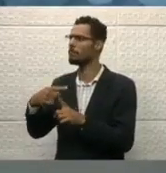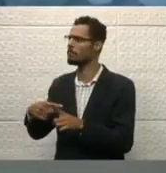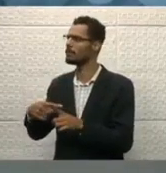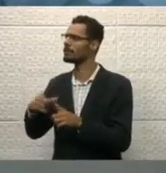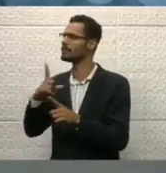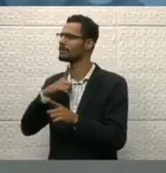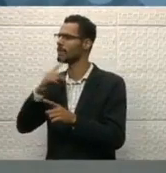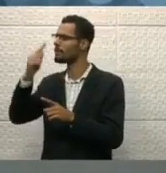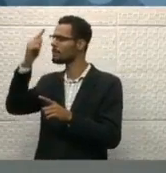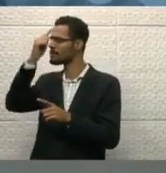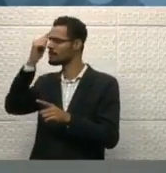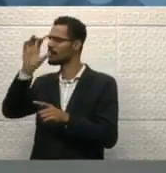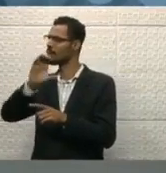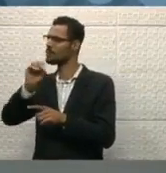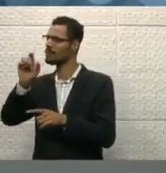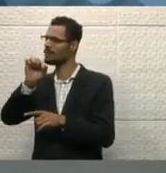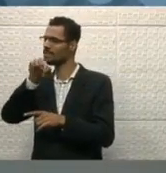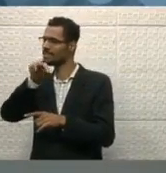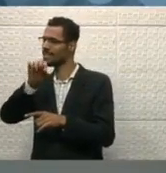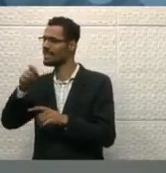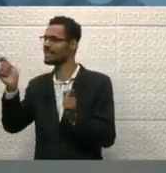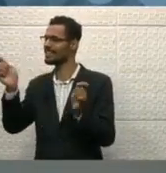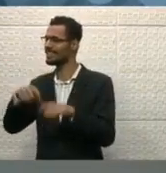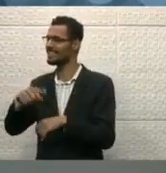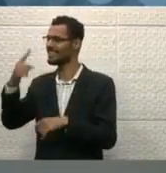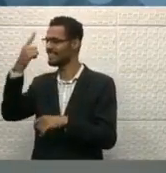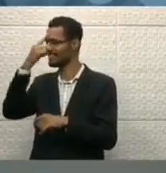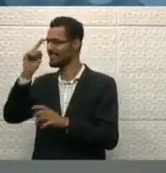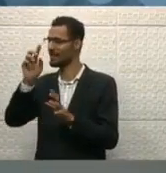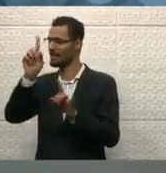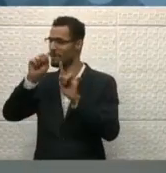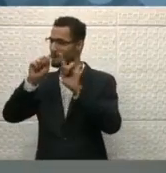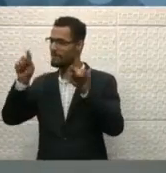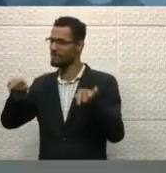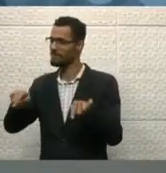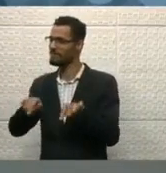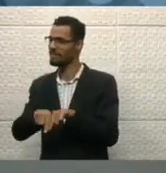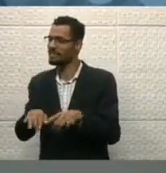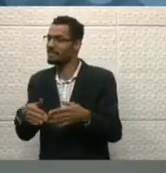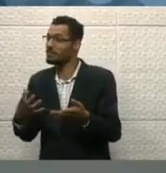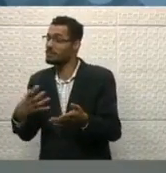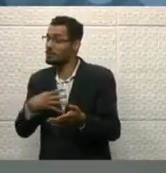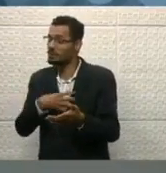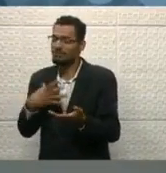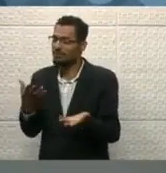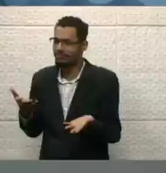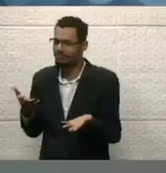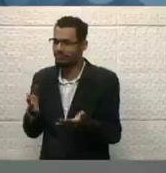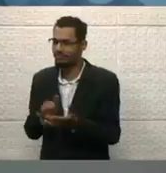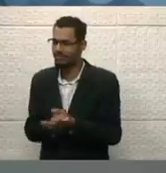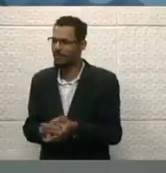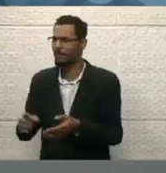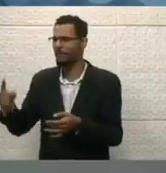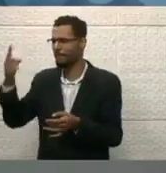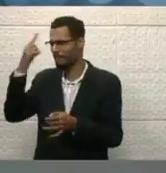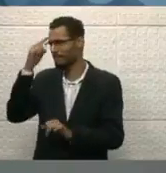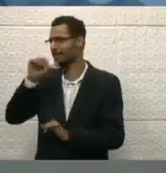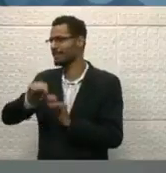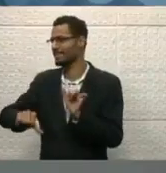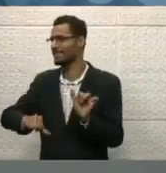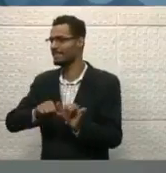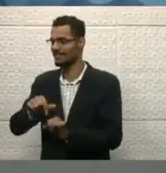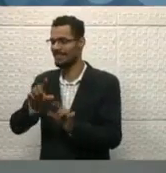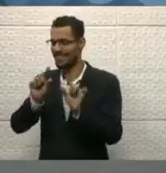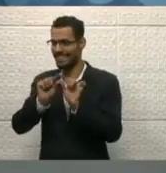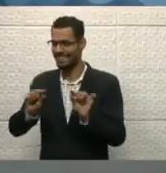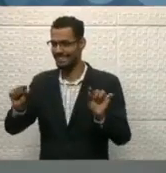posso avaliar os coeficientes e construir a matriz? Que tipo de matriz seria essa, pensando na transformação